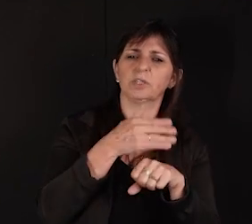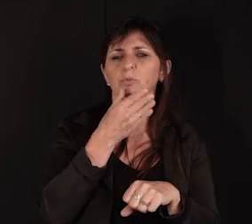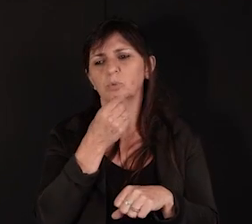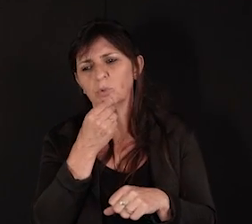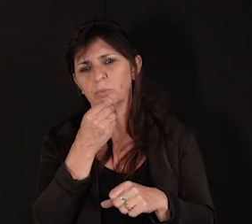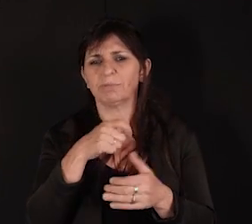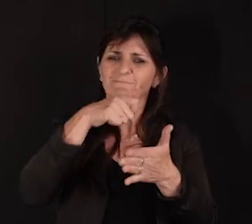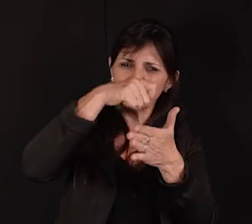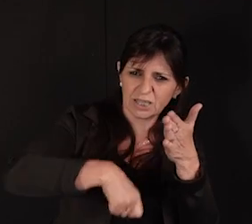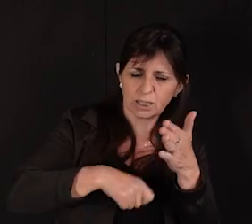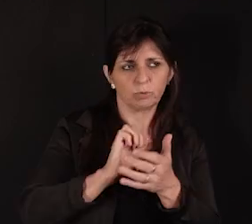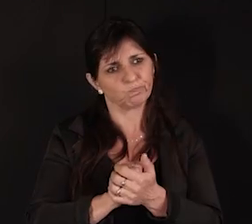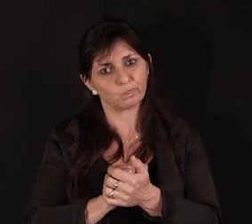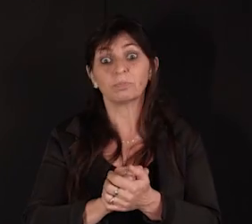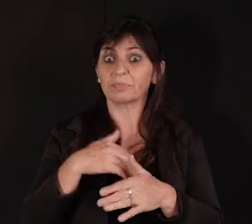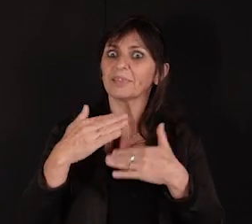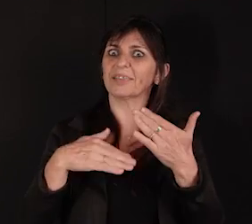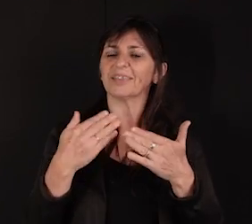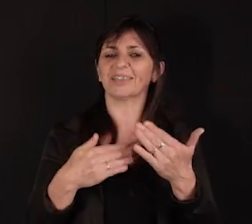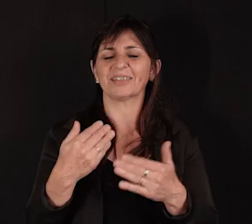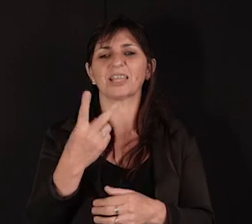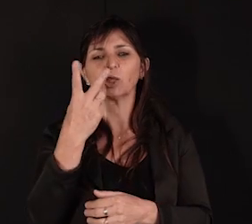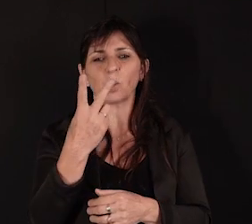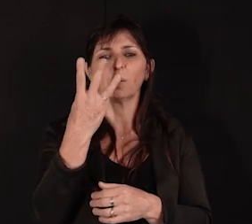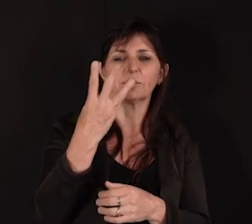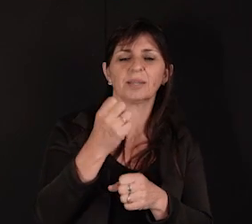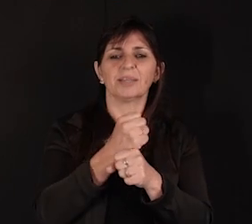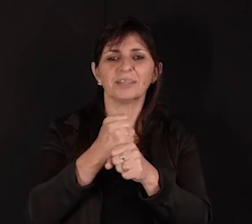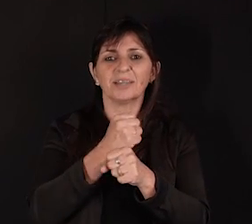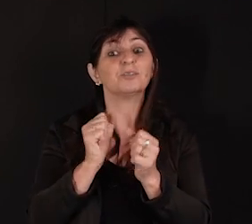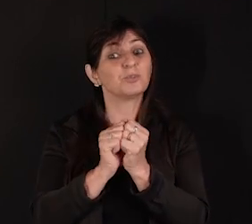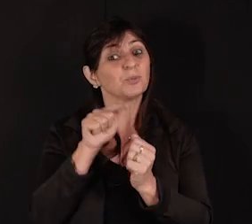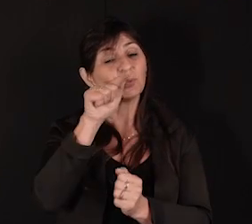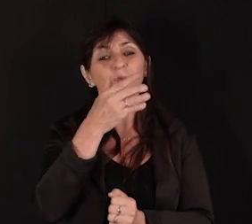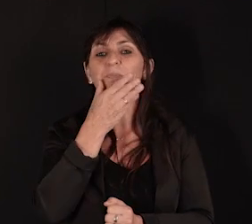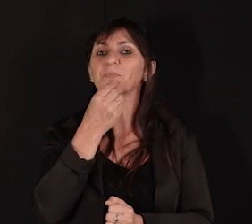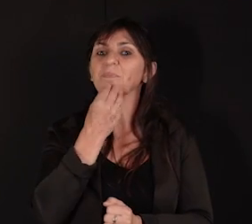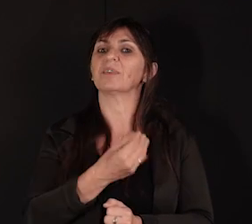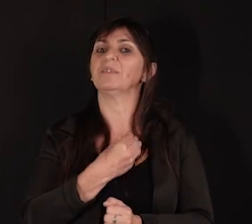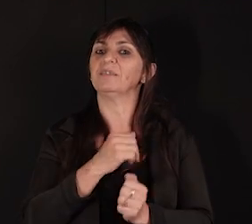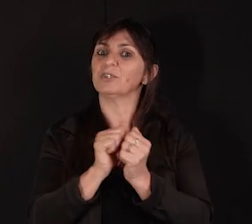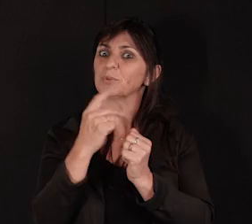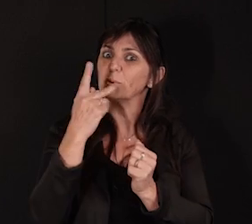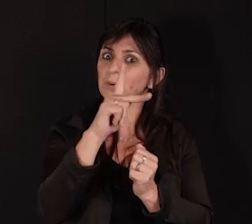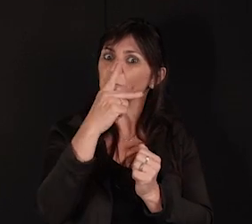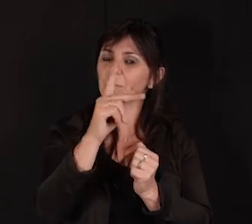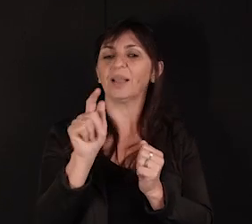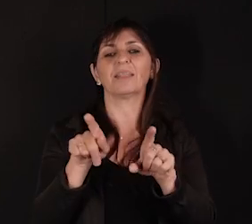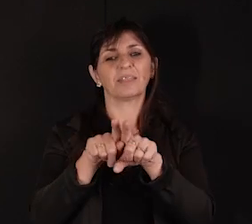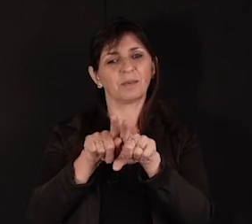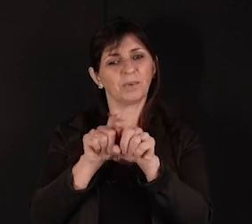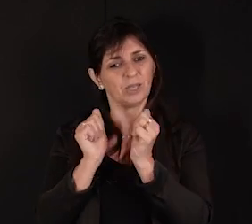documento. E fiquei uns 2, 3 anos tocando com o senhor Ivan Taborda. E juntamente comigo, o